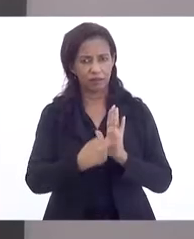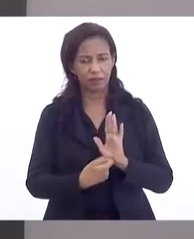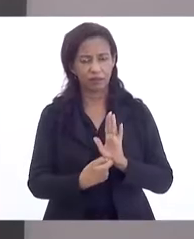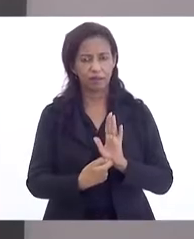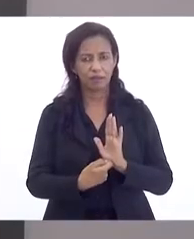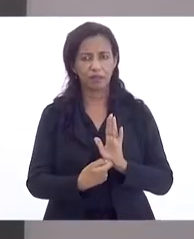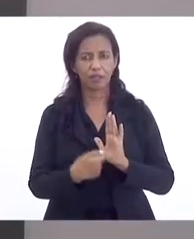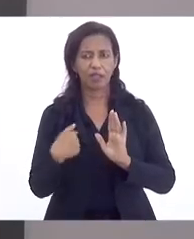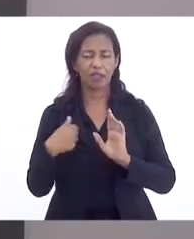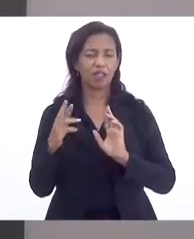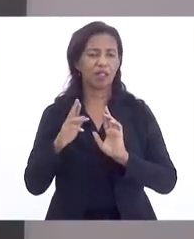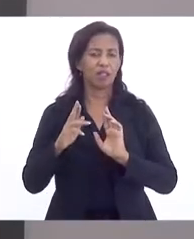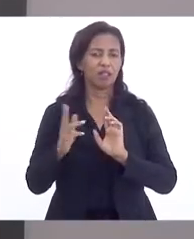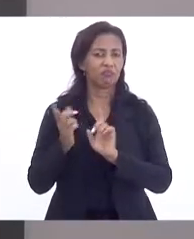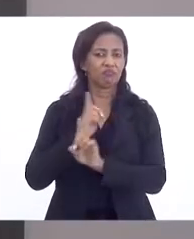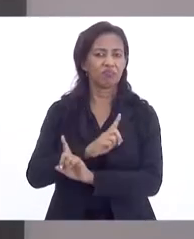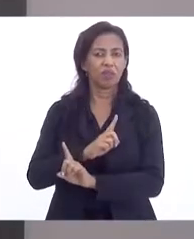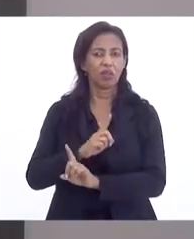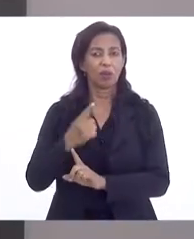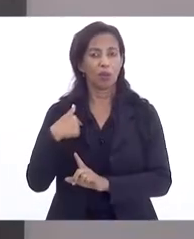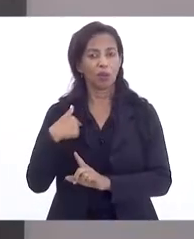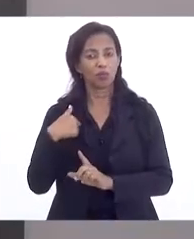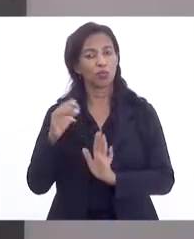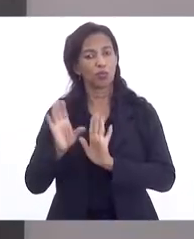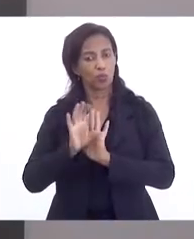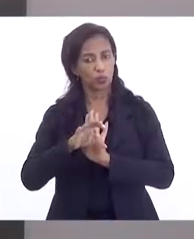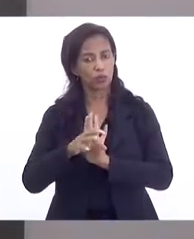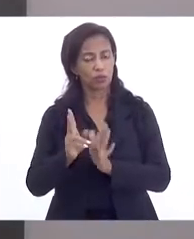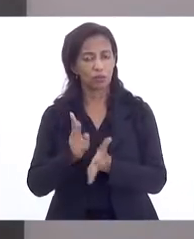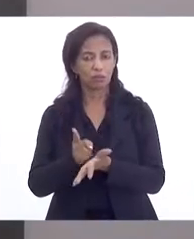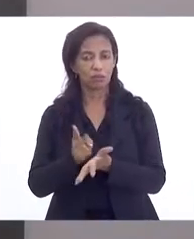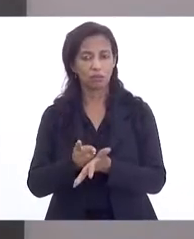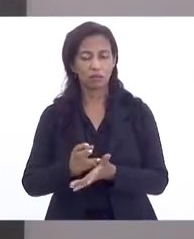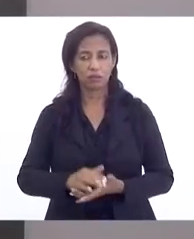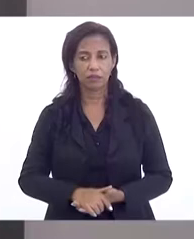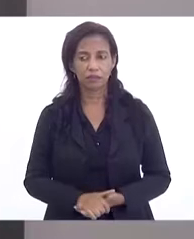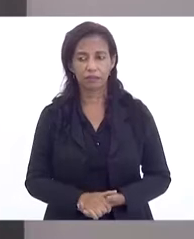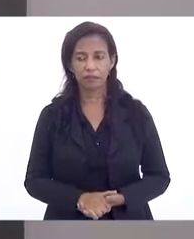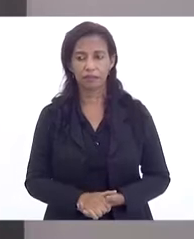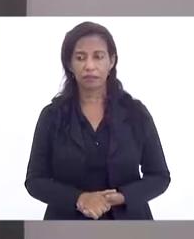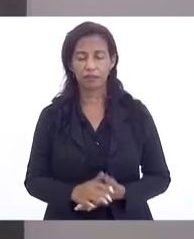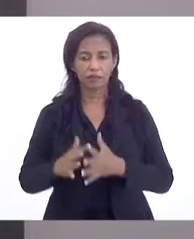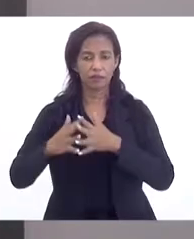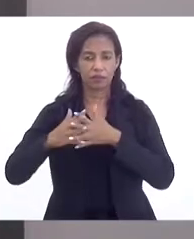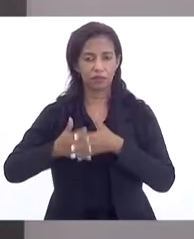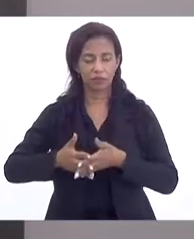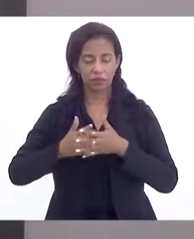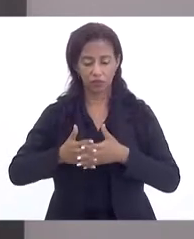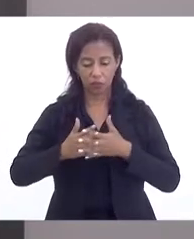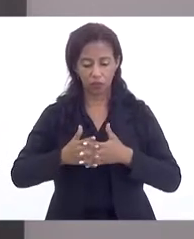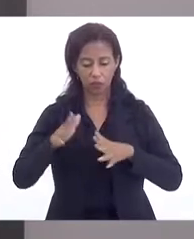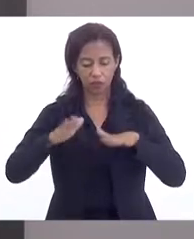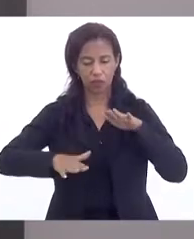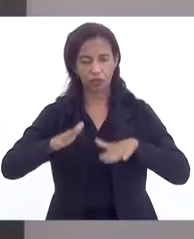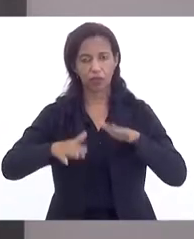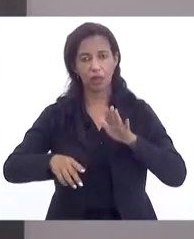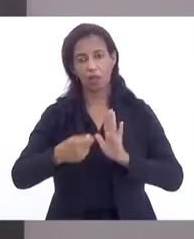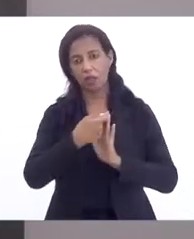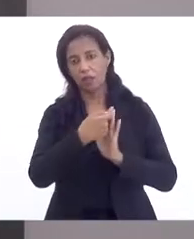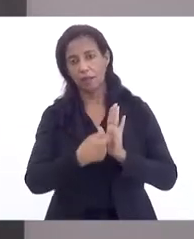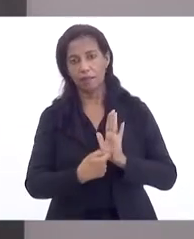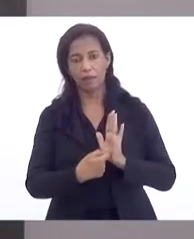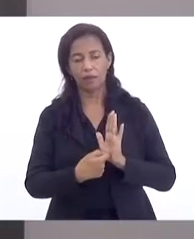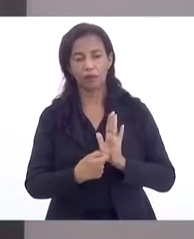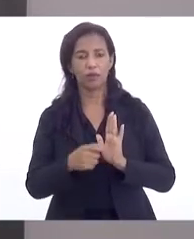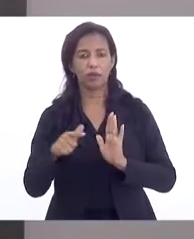uma divergência por conta médica, é por conta de conceito mesmo, é que se confunde muitas vezes esta pauta